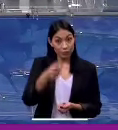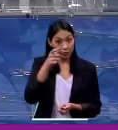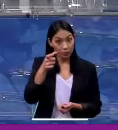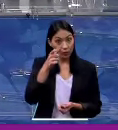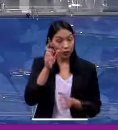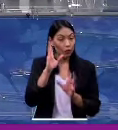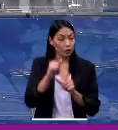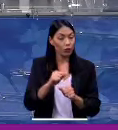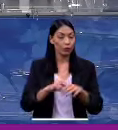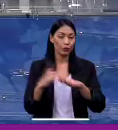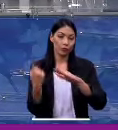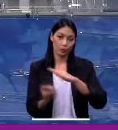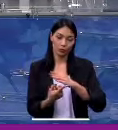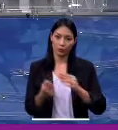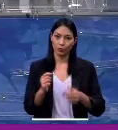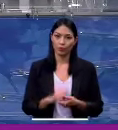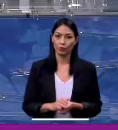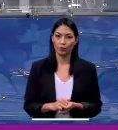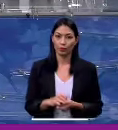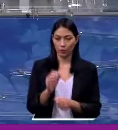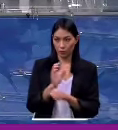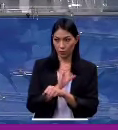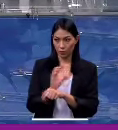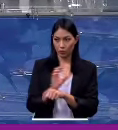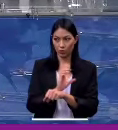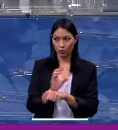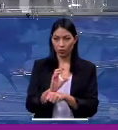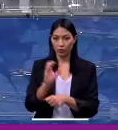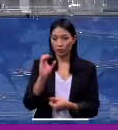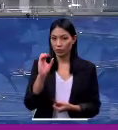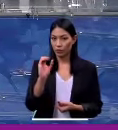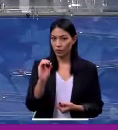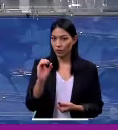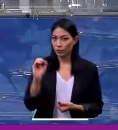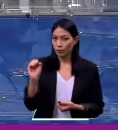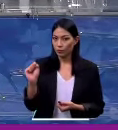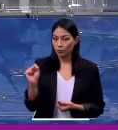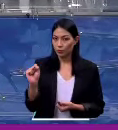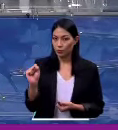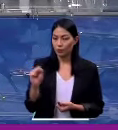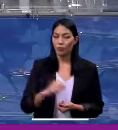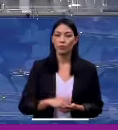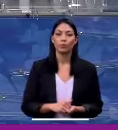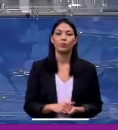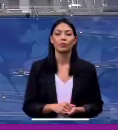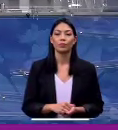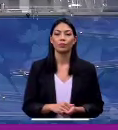Rede TV no YouTube e no Facebook. Bola cinza 08. Cinza 08.